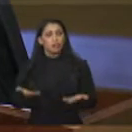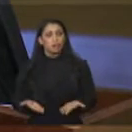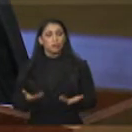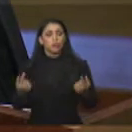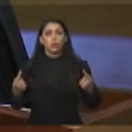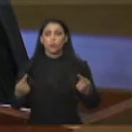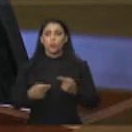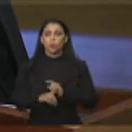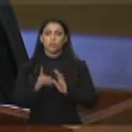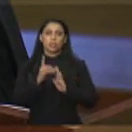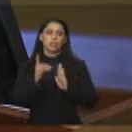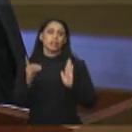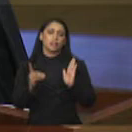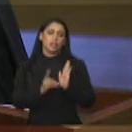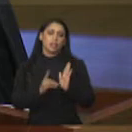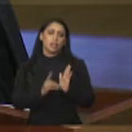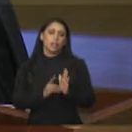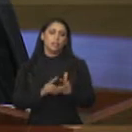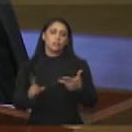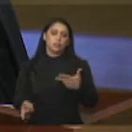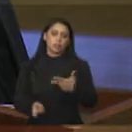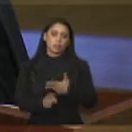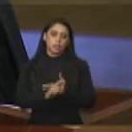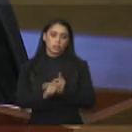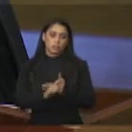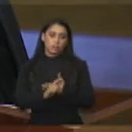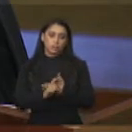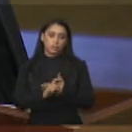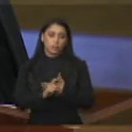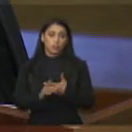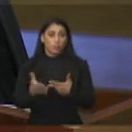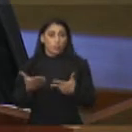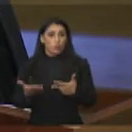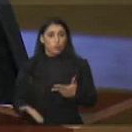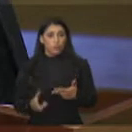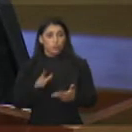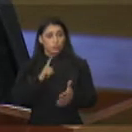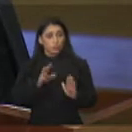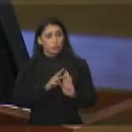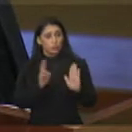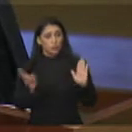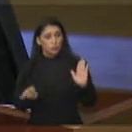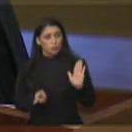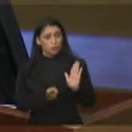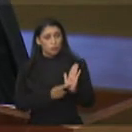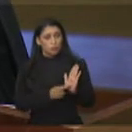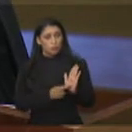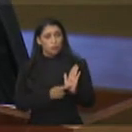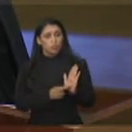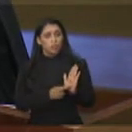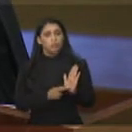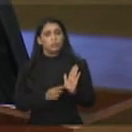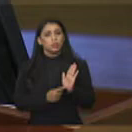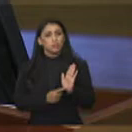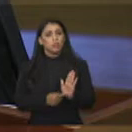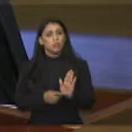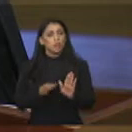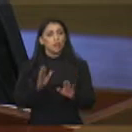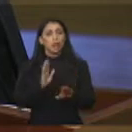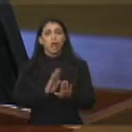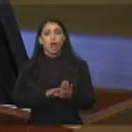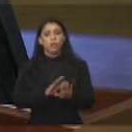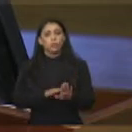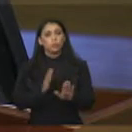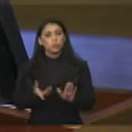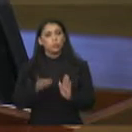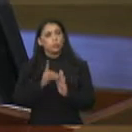contra decretos editados pelo Poder Executivo, sobretudo quando se trata de regulamento com perfil autônomo ou